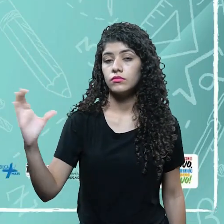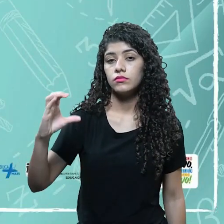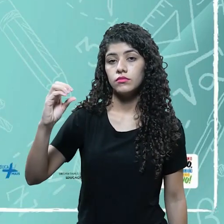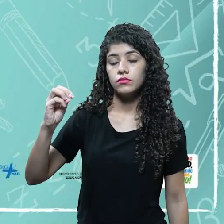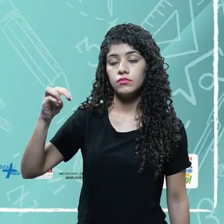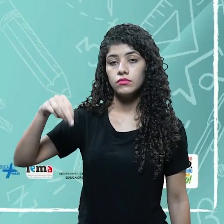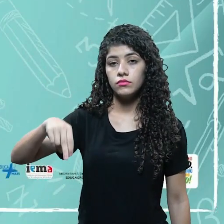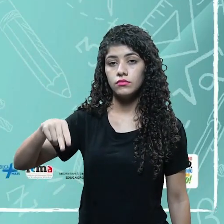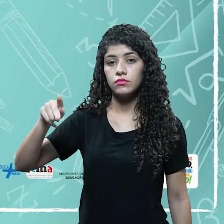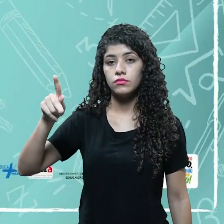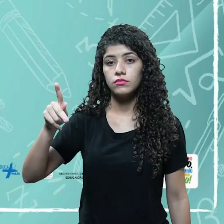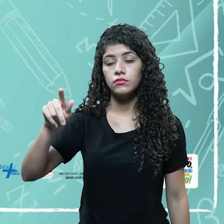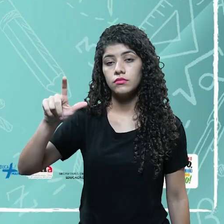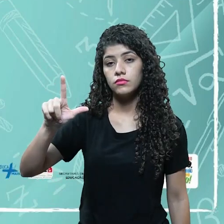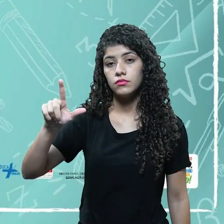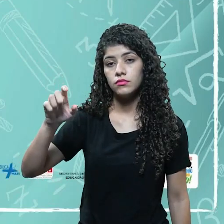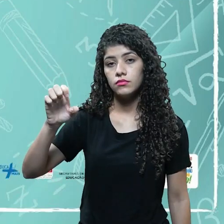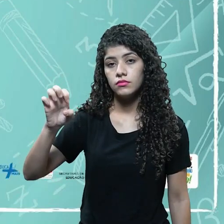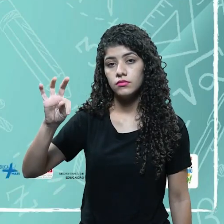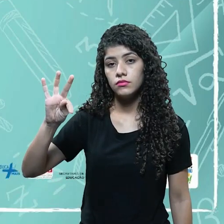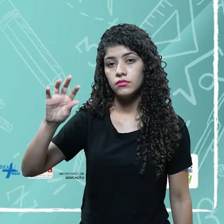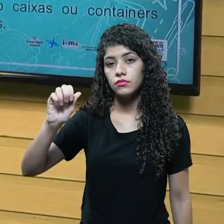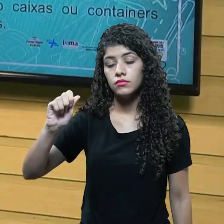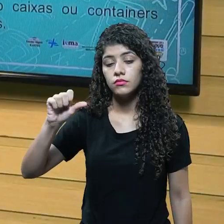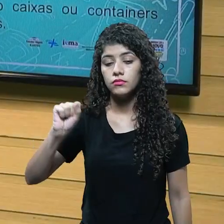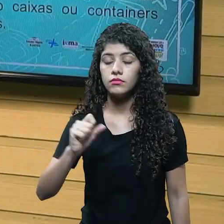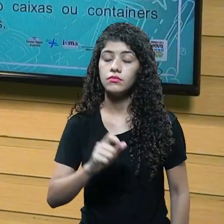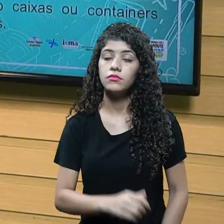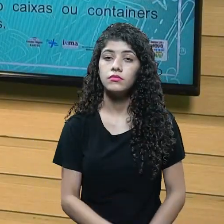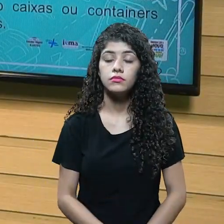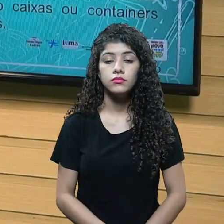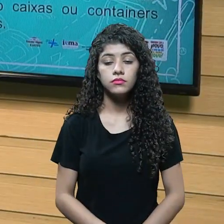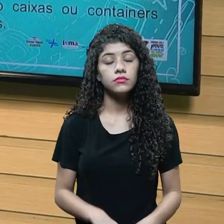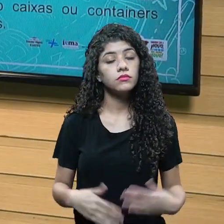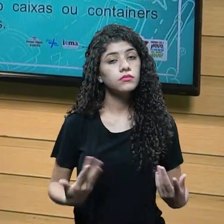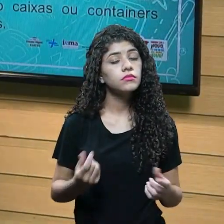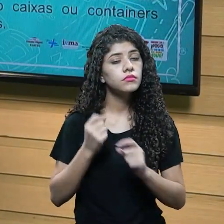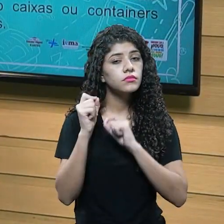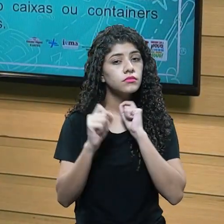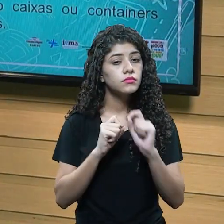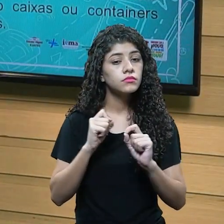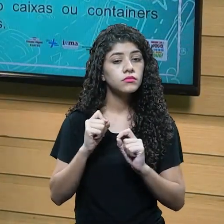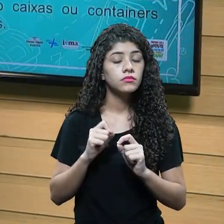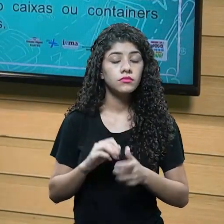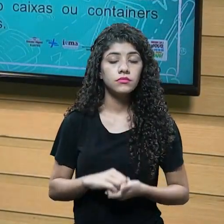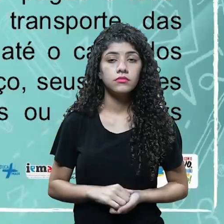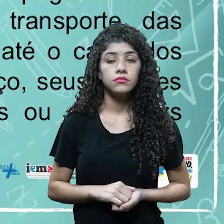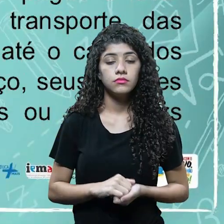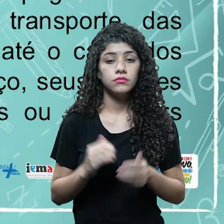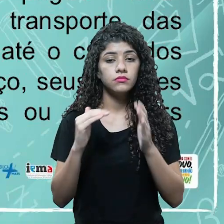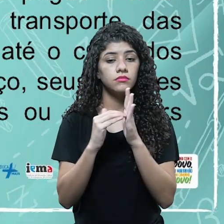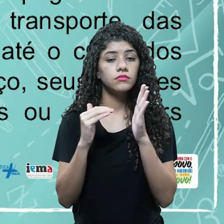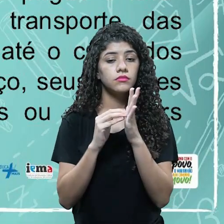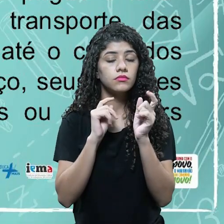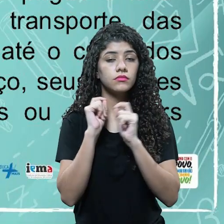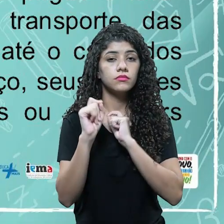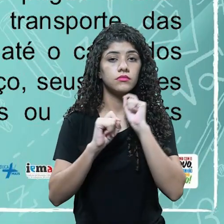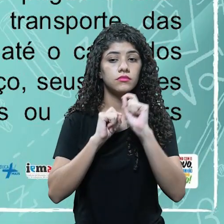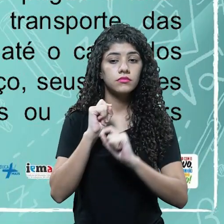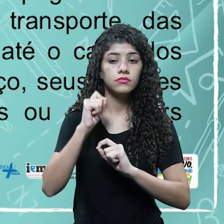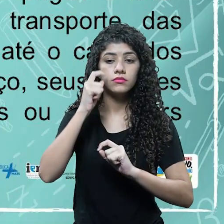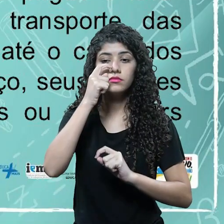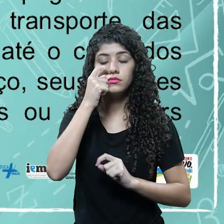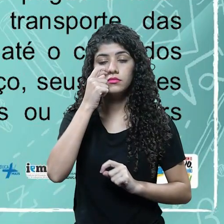de serviço que os mesmos oferecem aos seus clientes. Então, vamos ver o que é as funções limitadas primeiramente. Vamos lá, ó.